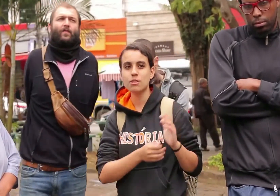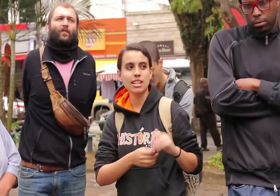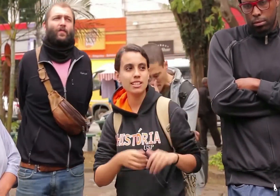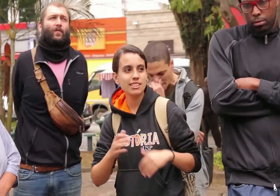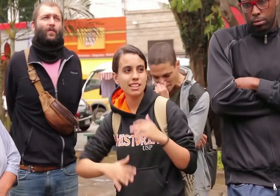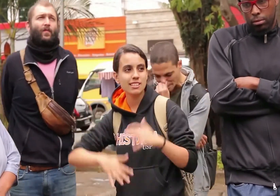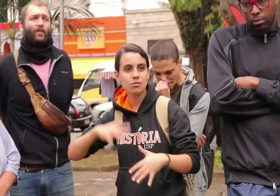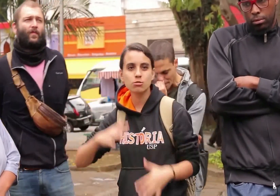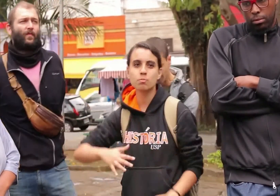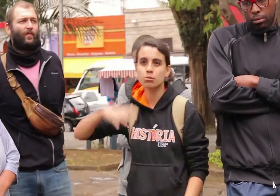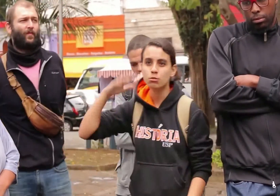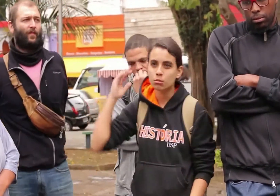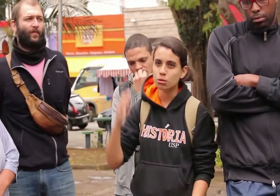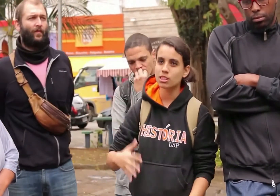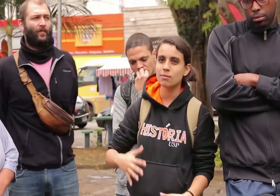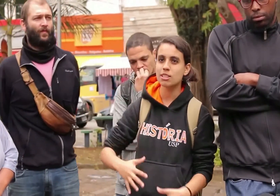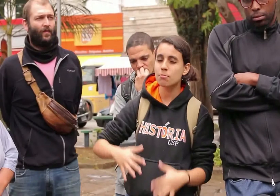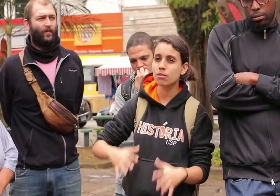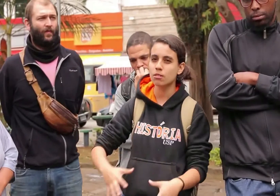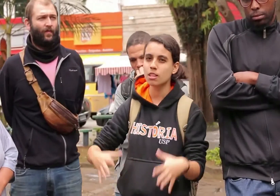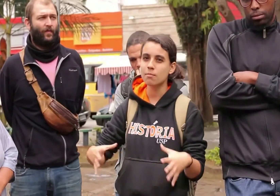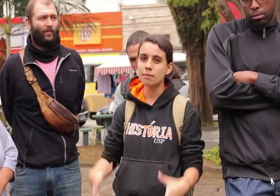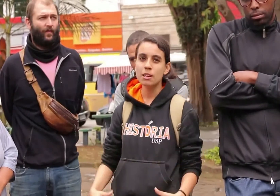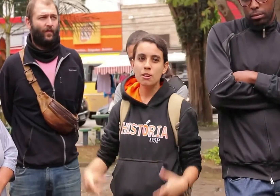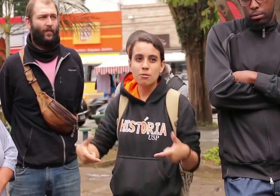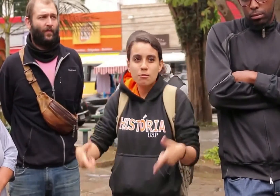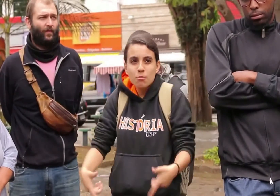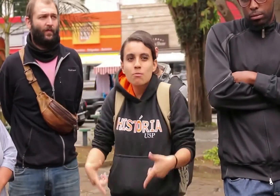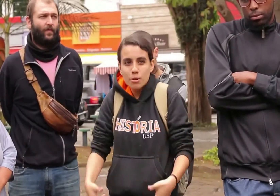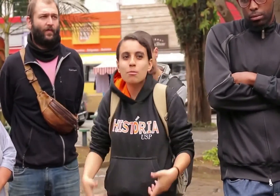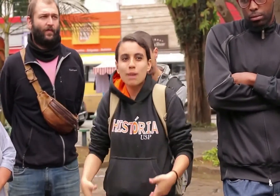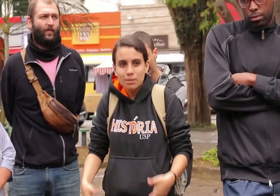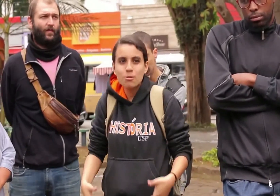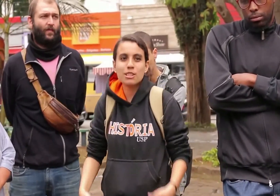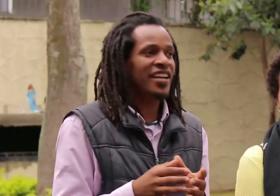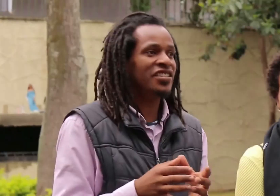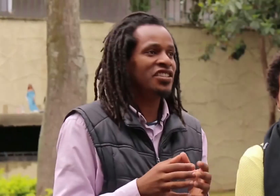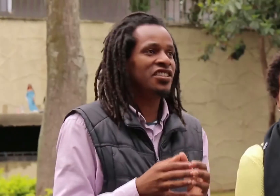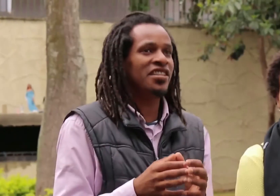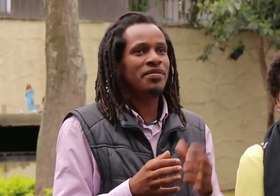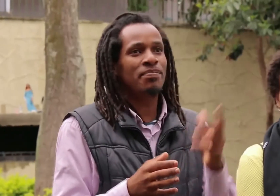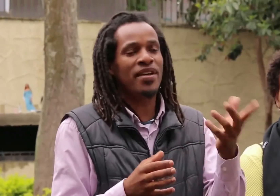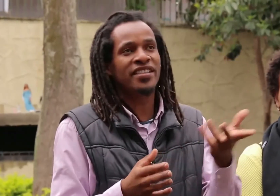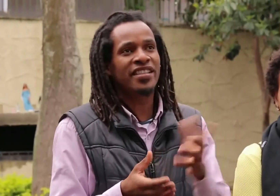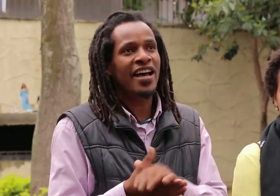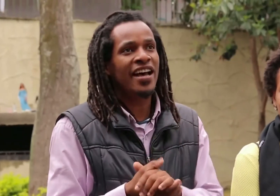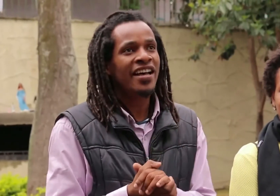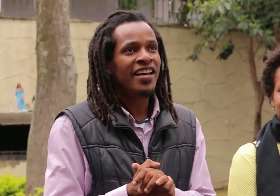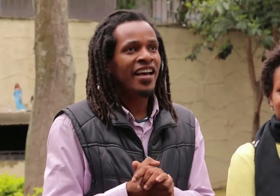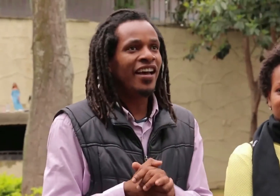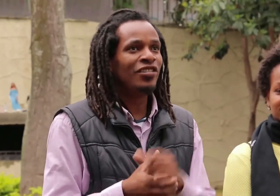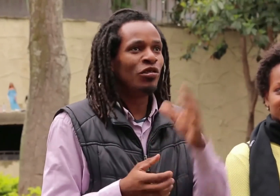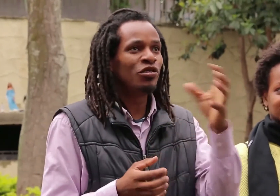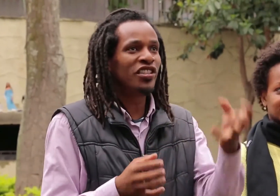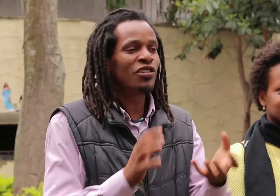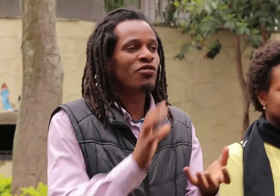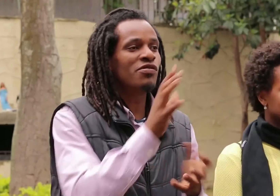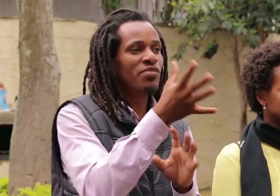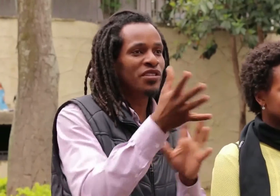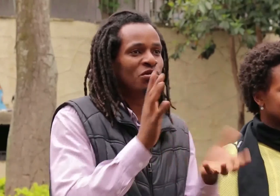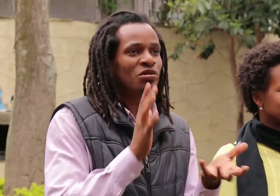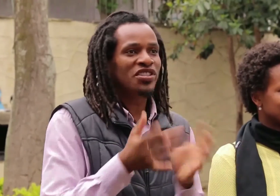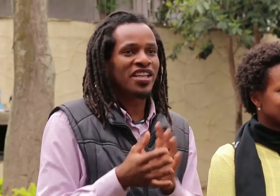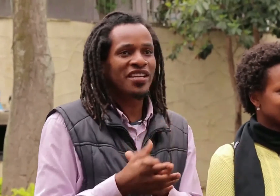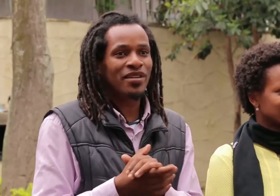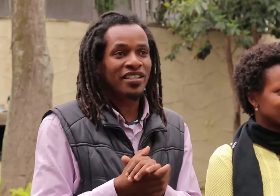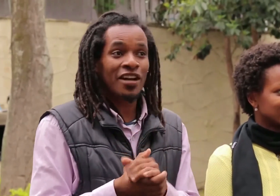com tamborim, e esquecendo do samba de São Paulo, que é um samba com muito batuque. A gente sempre pensa no Rio de Janeiro como